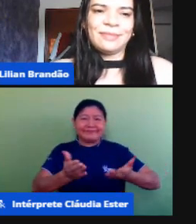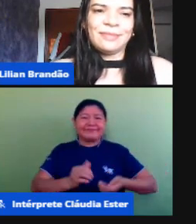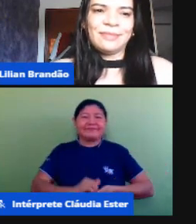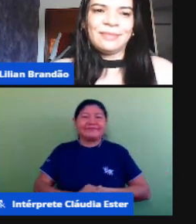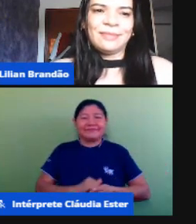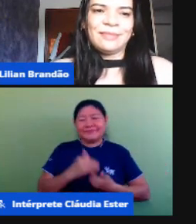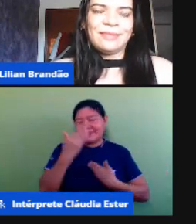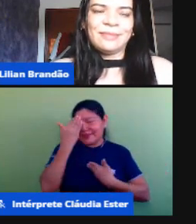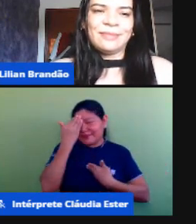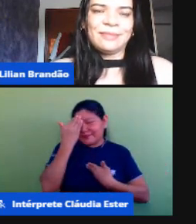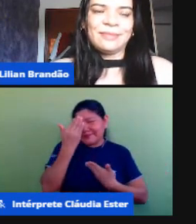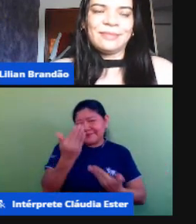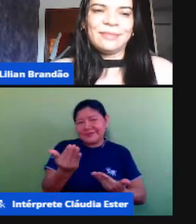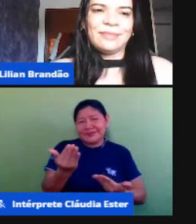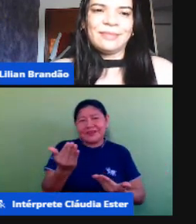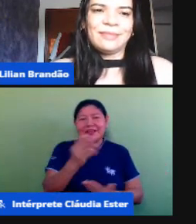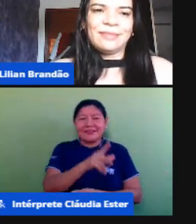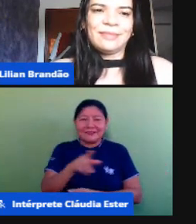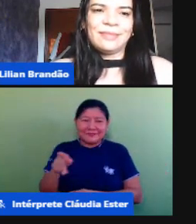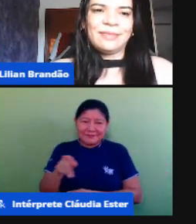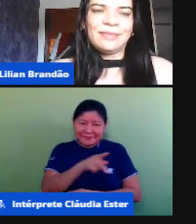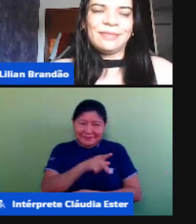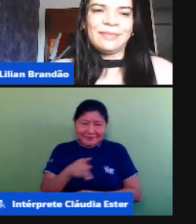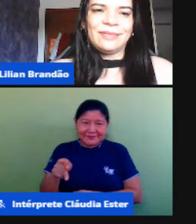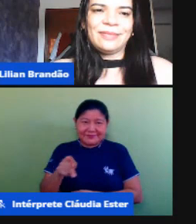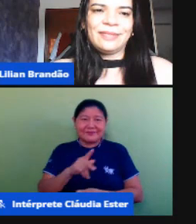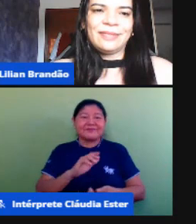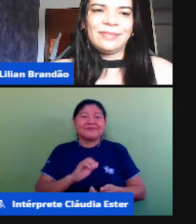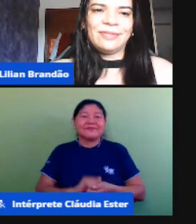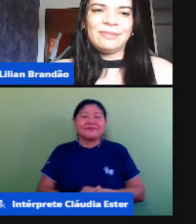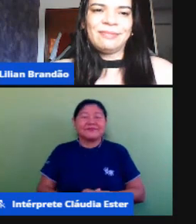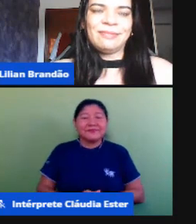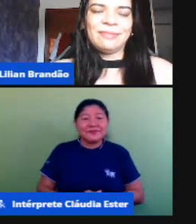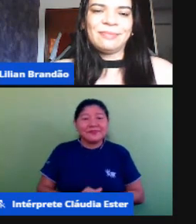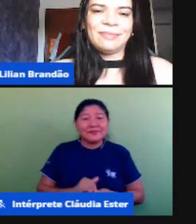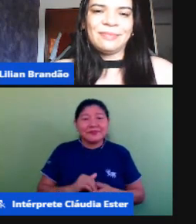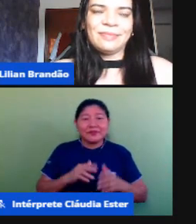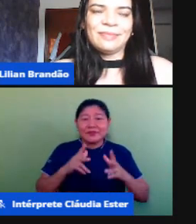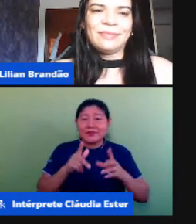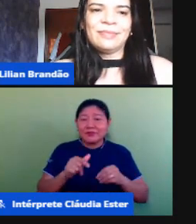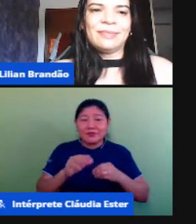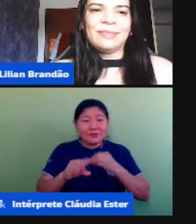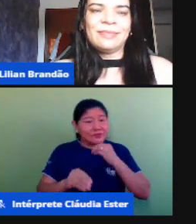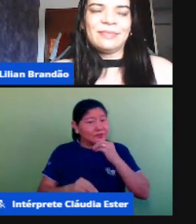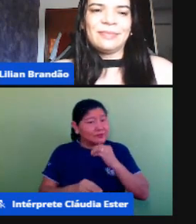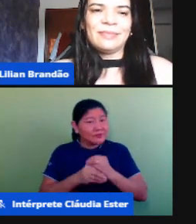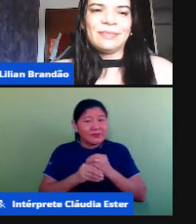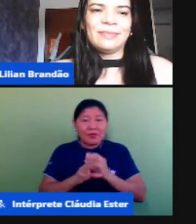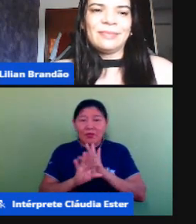Muito obrigada, professora Lília. Muito obrigada por suas contribuições.